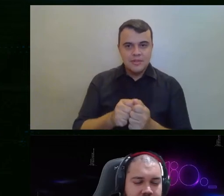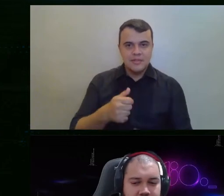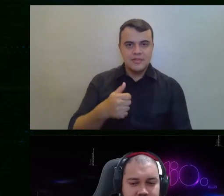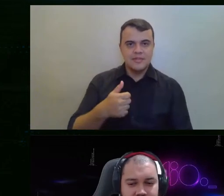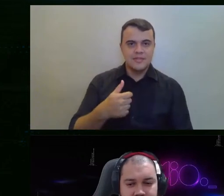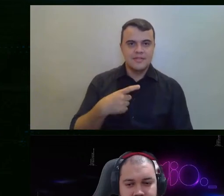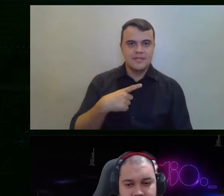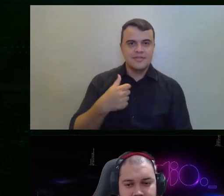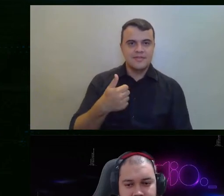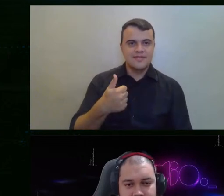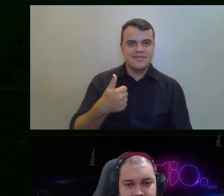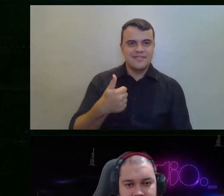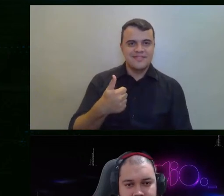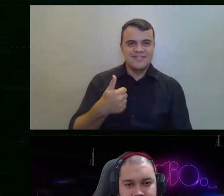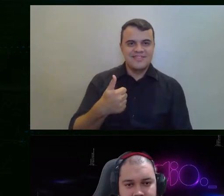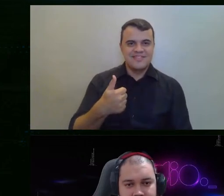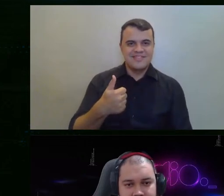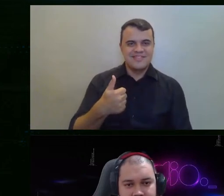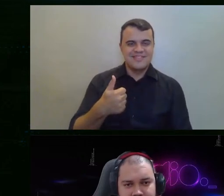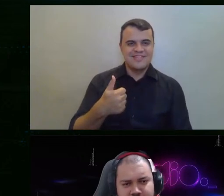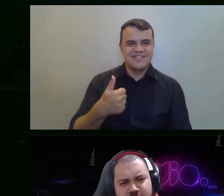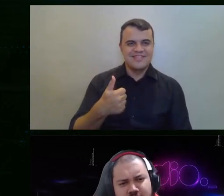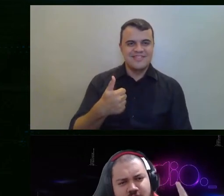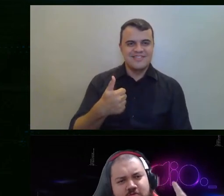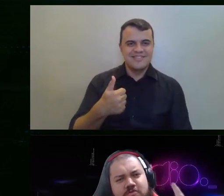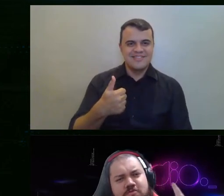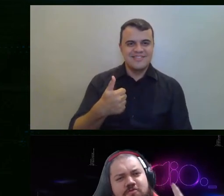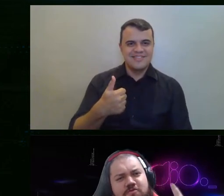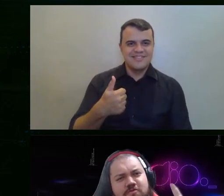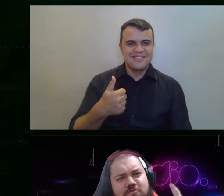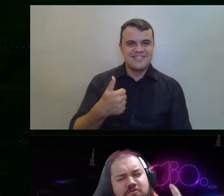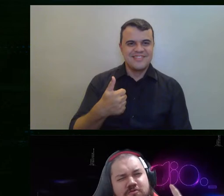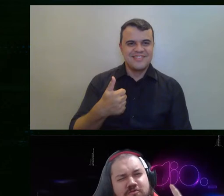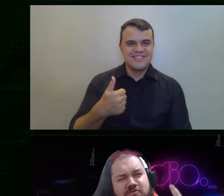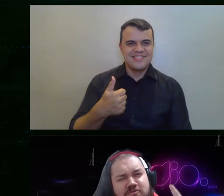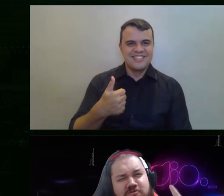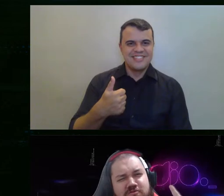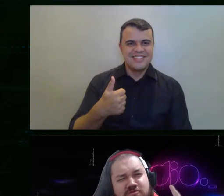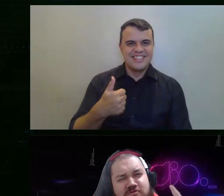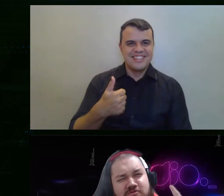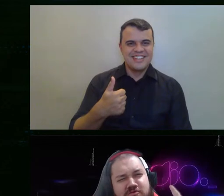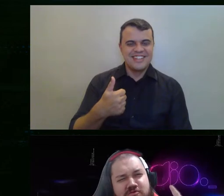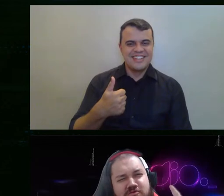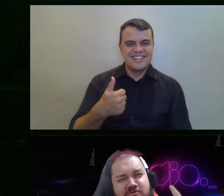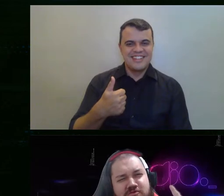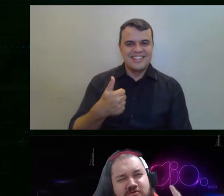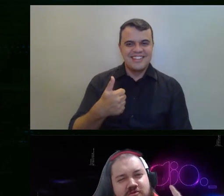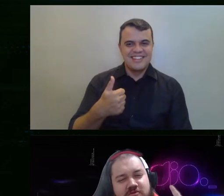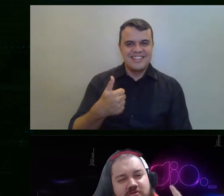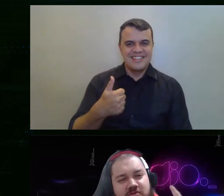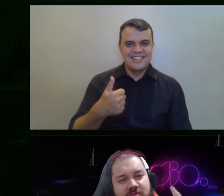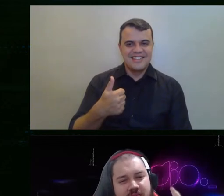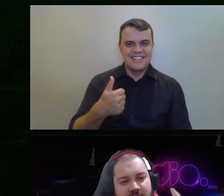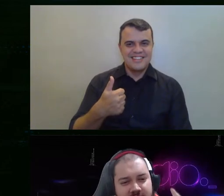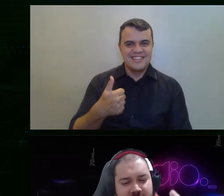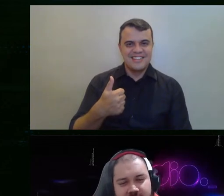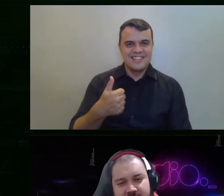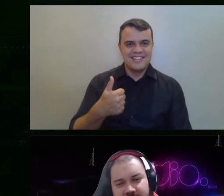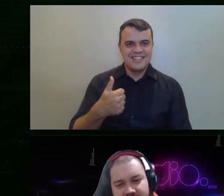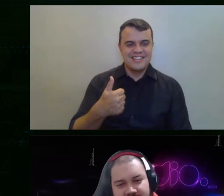vamos com ele aí hoje vai tira essa foto aí espera aí tira tira o link do Banner aqui